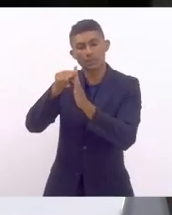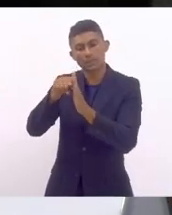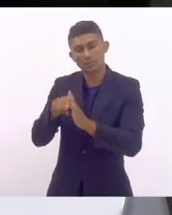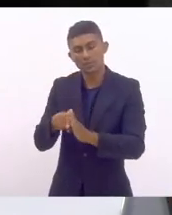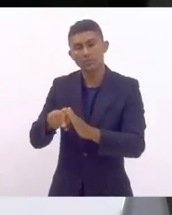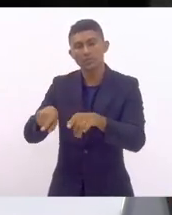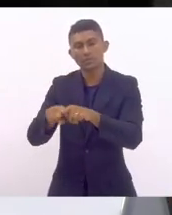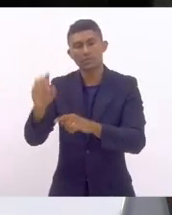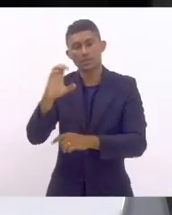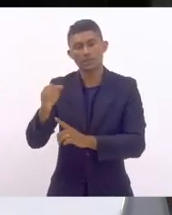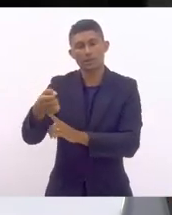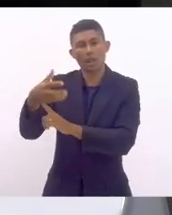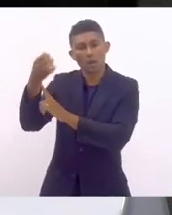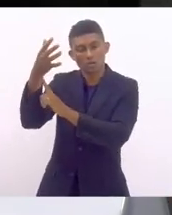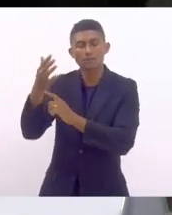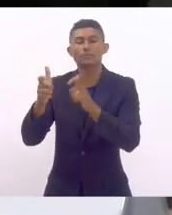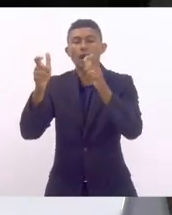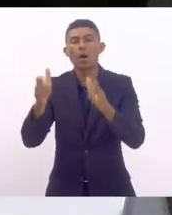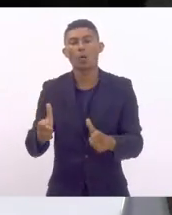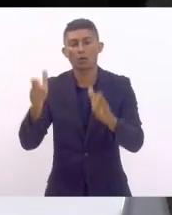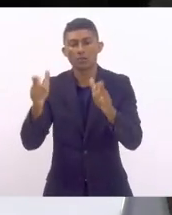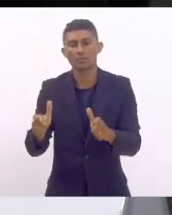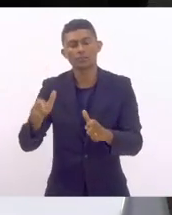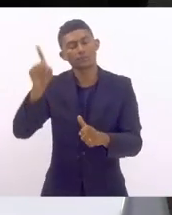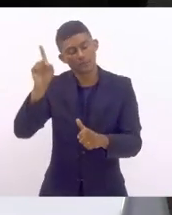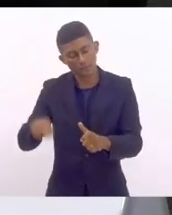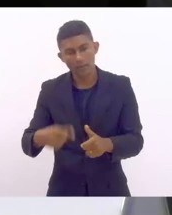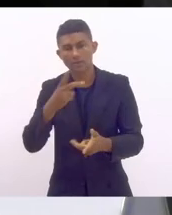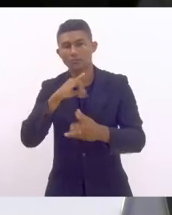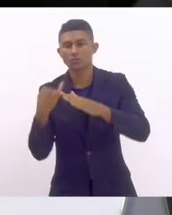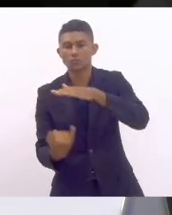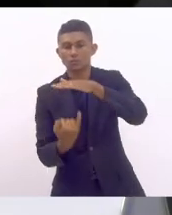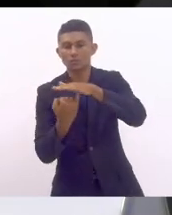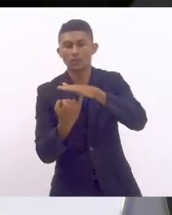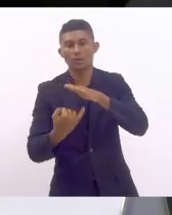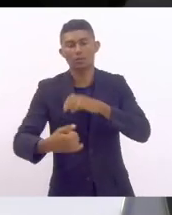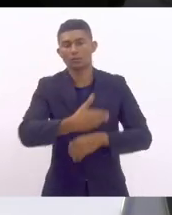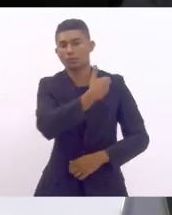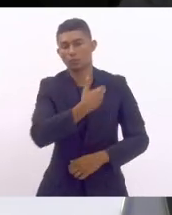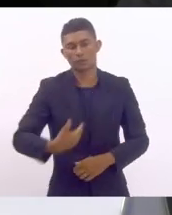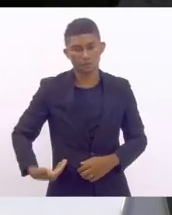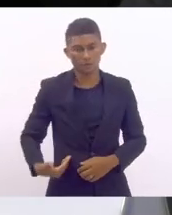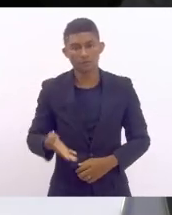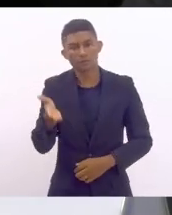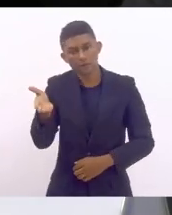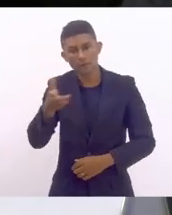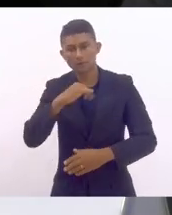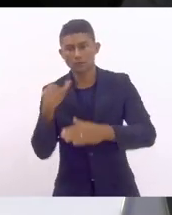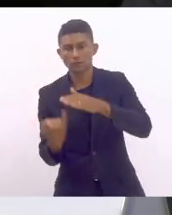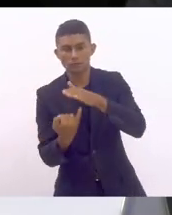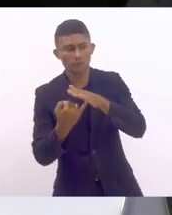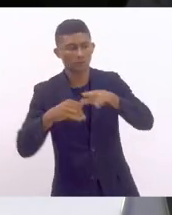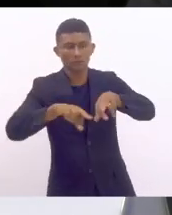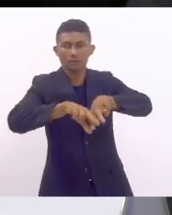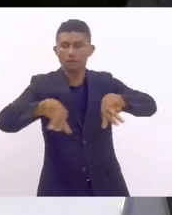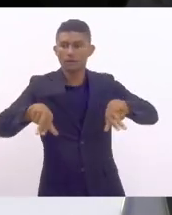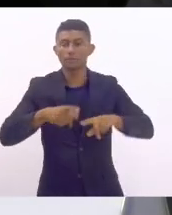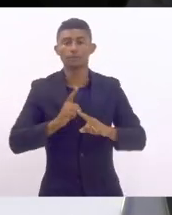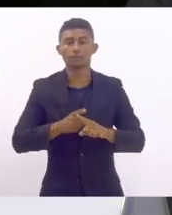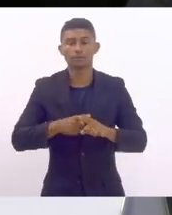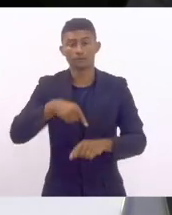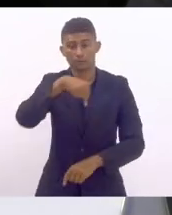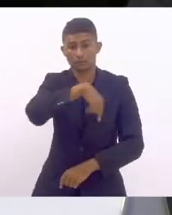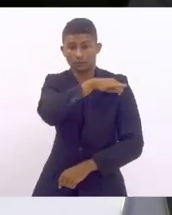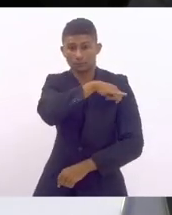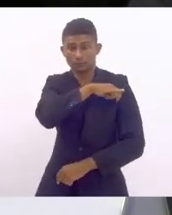públicas dança também extremamente relevante porque o estado país né e o estado que especificamente Estado do Rio de